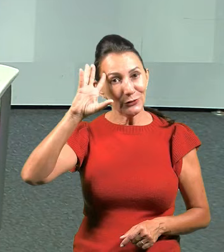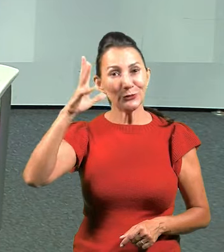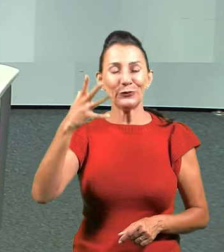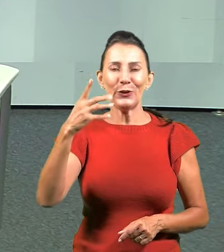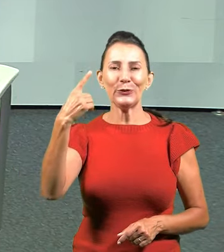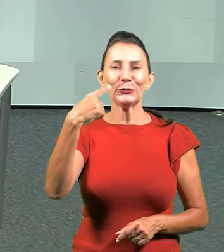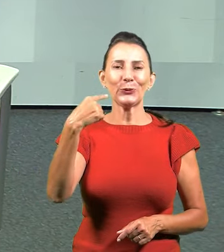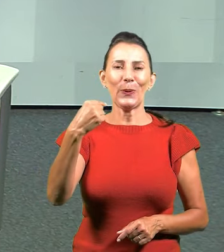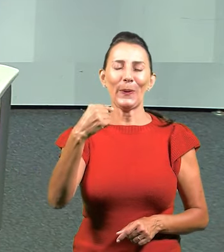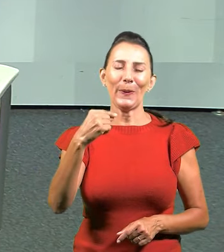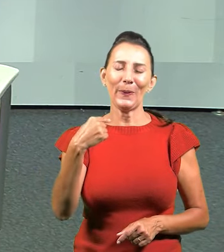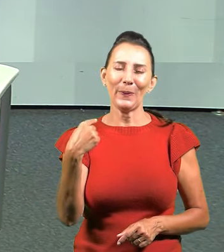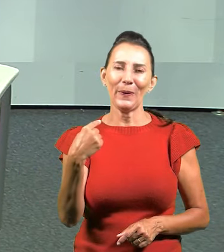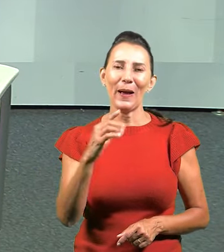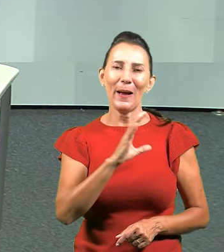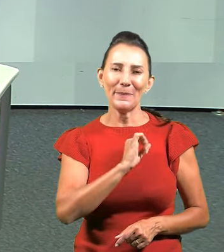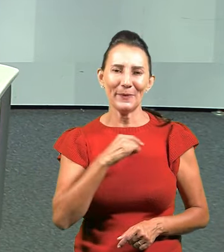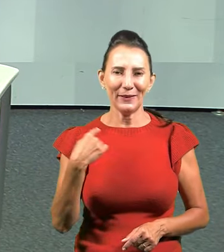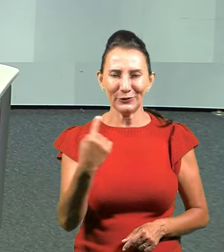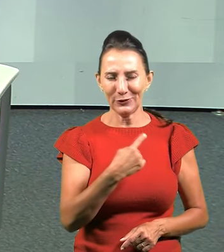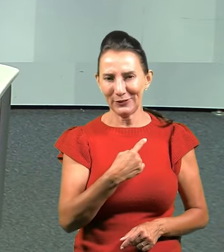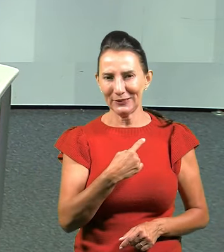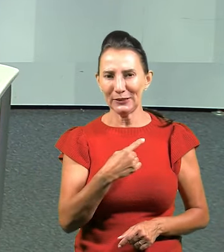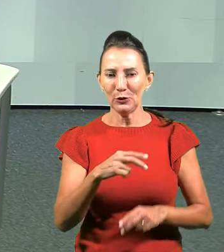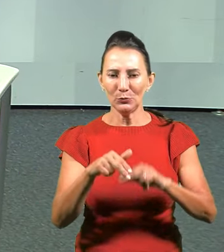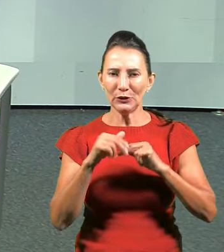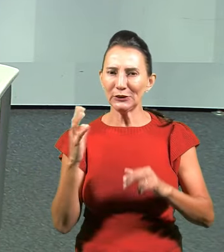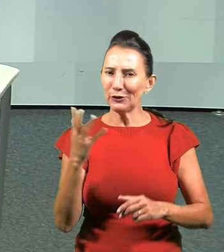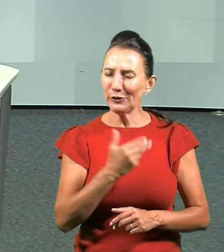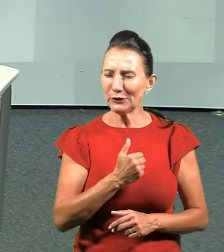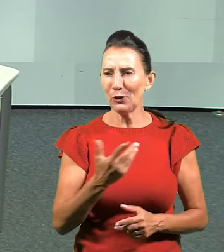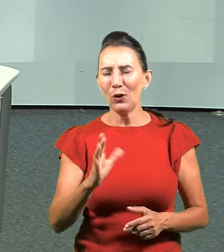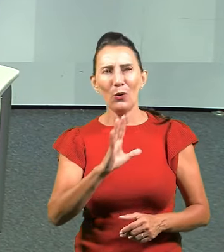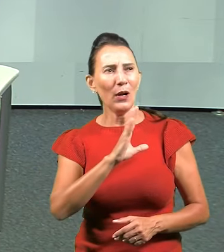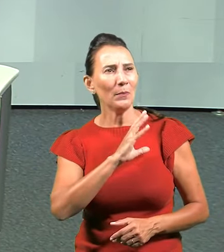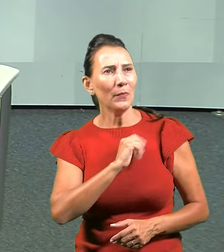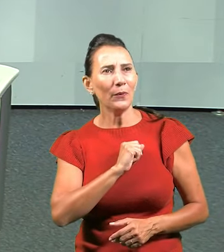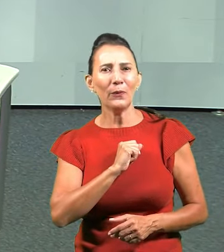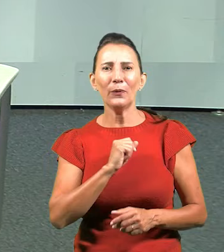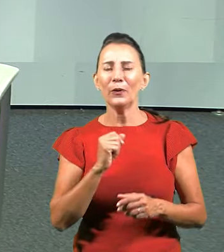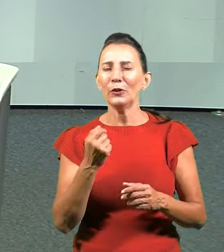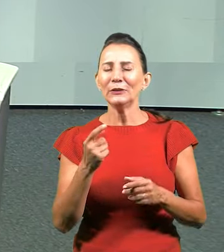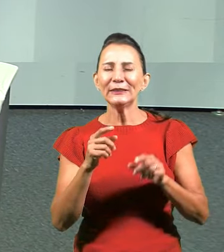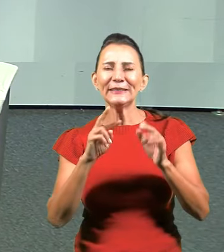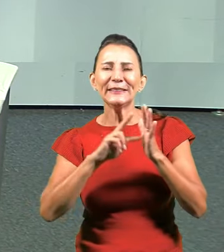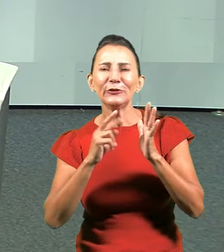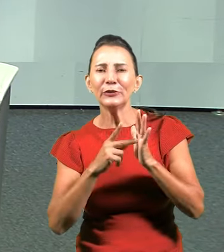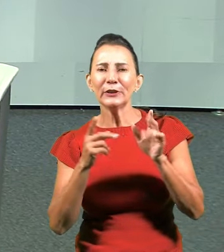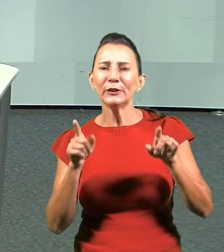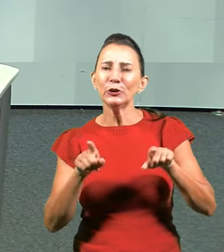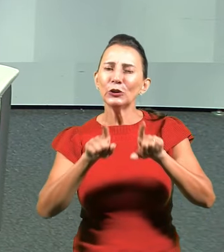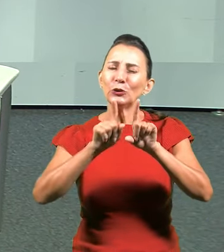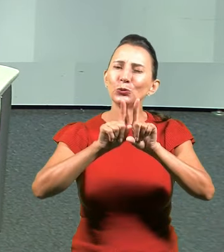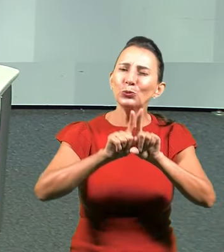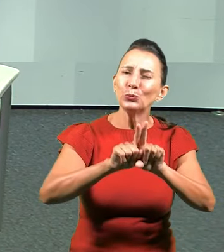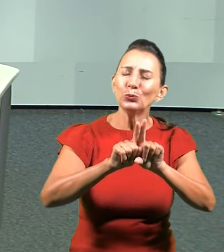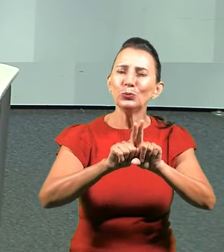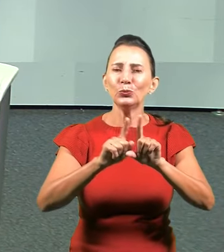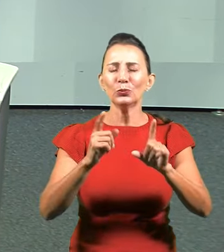temos a salvação eterna. Então o amor ele é a base de tudo, companheirismo, amizade,